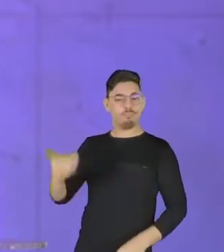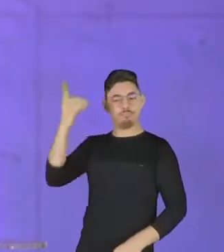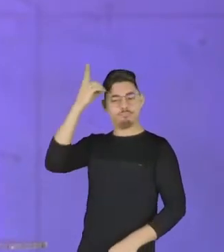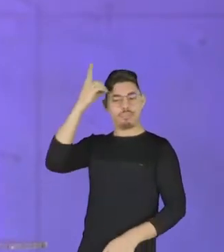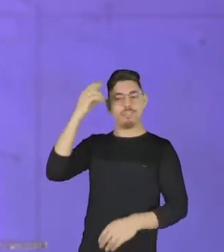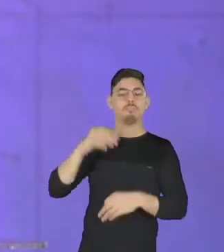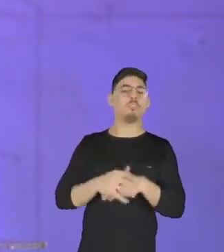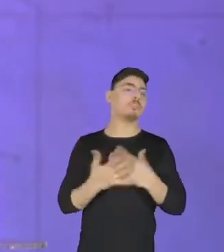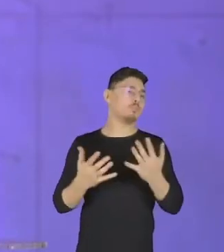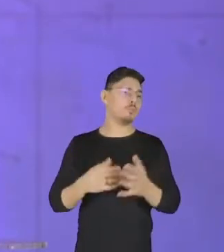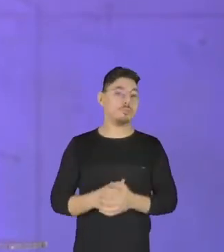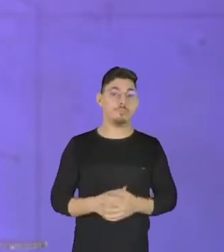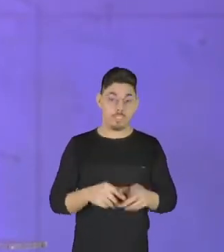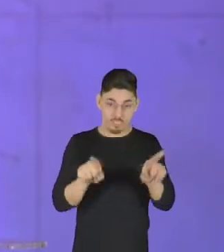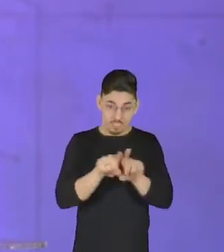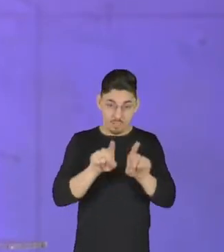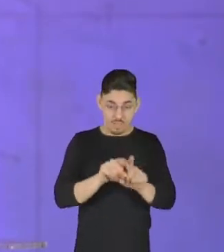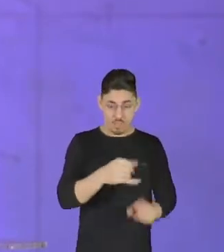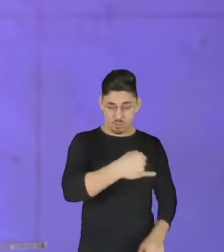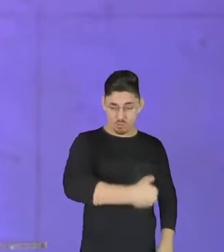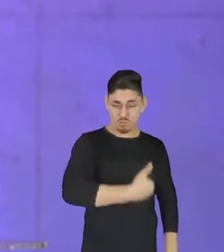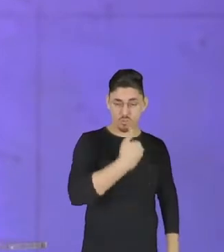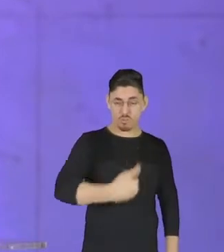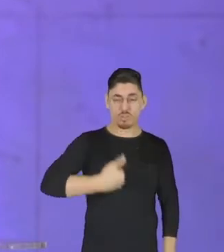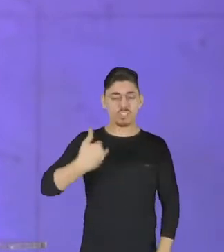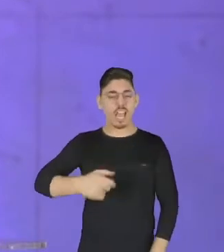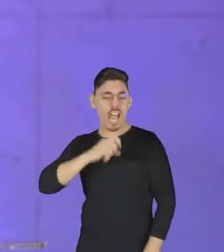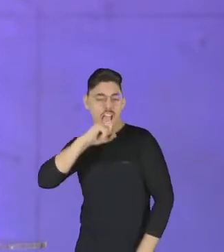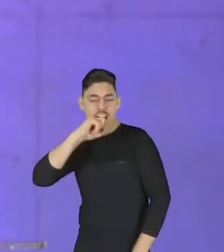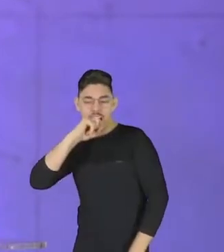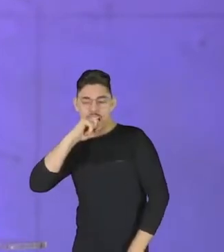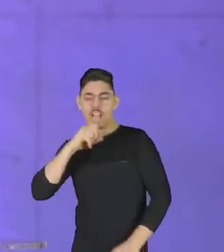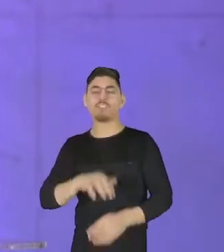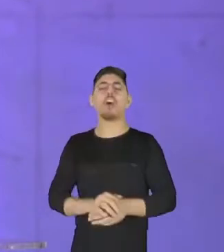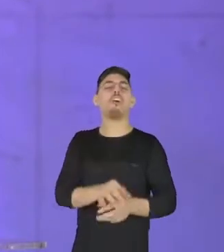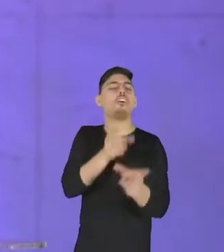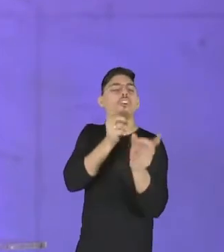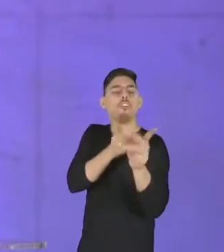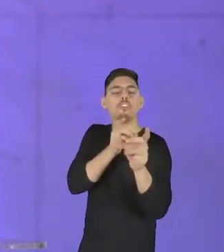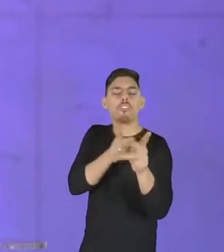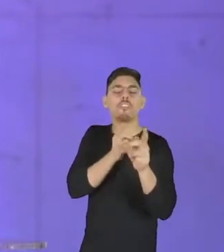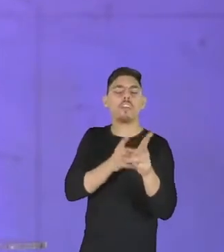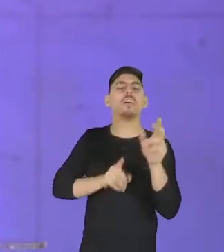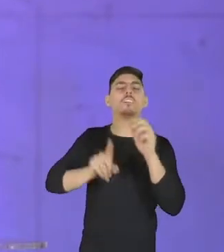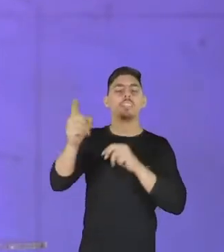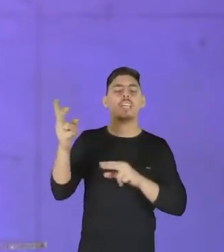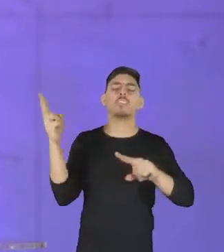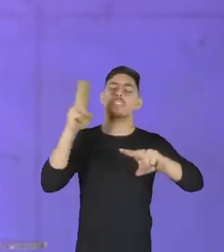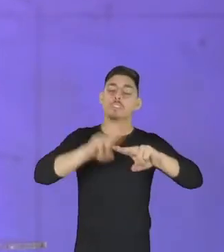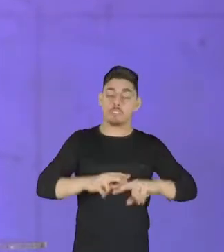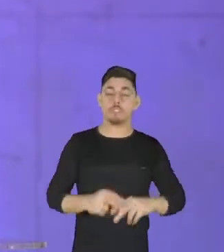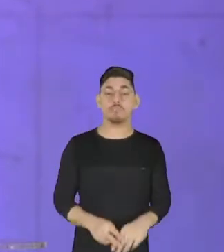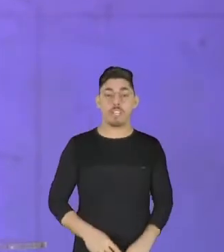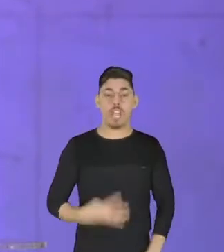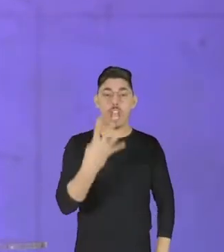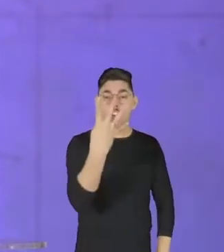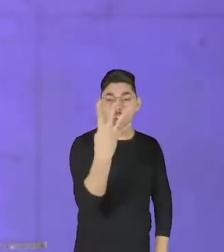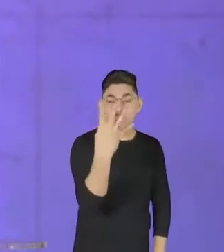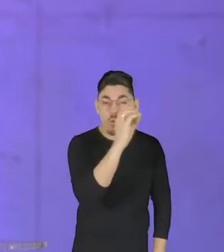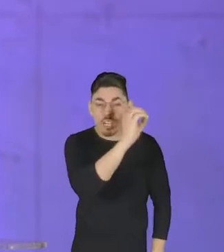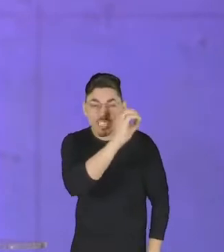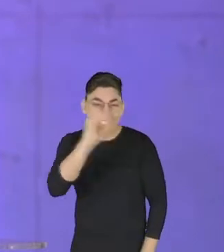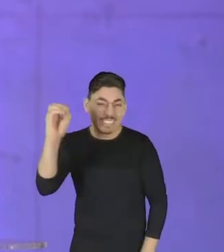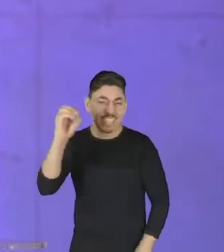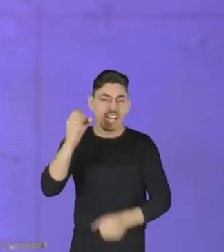o invejaram a tal ponto que o venderam como escravo. Os 4 séculos de escravidão do povo